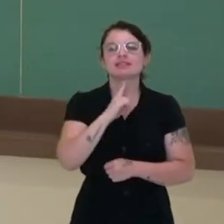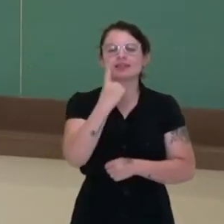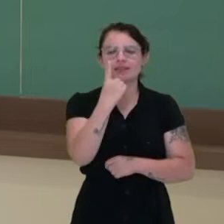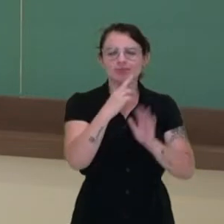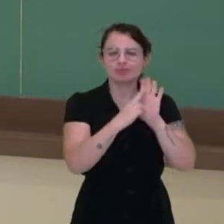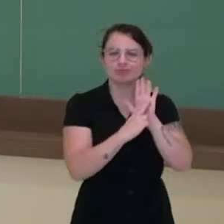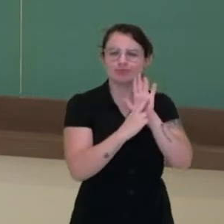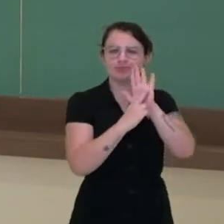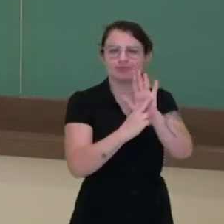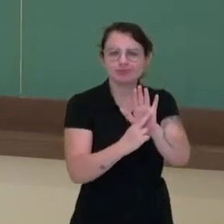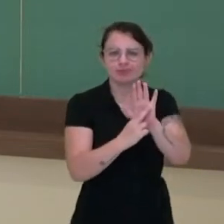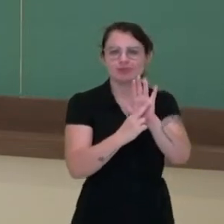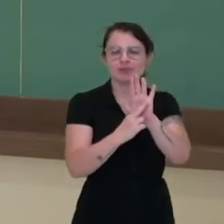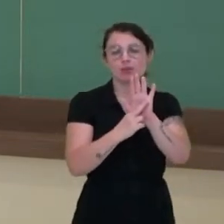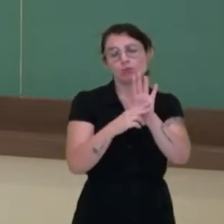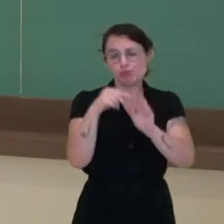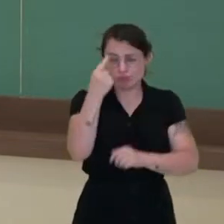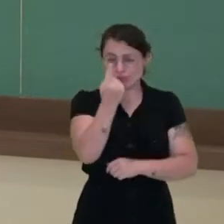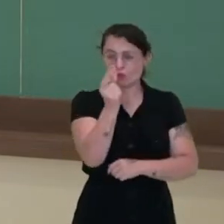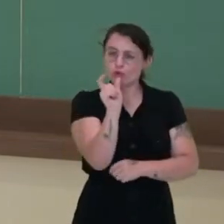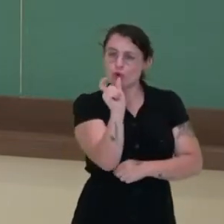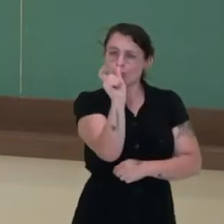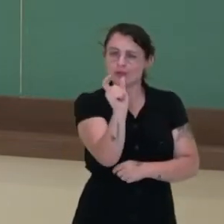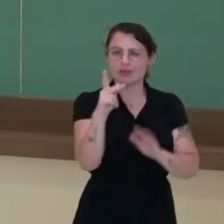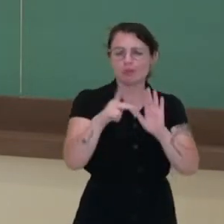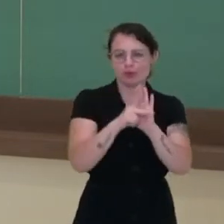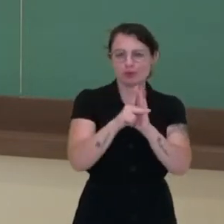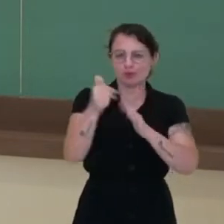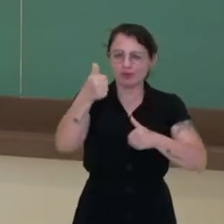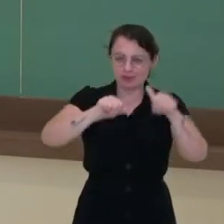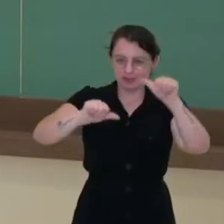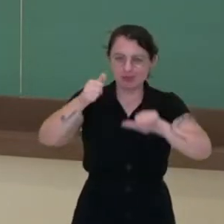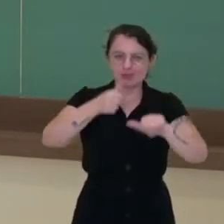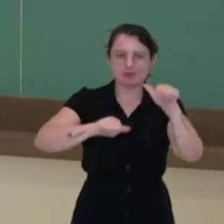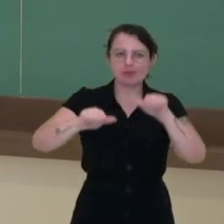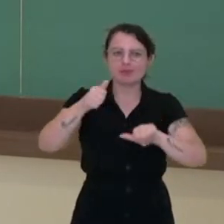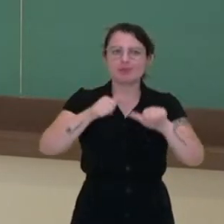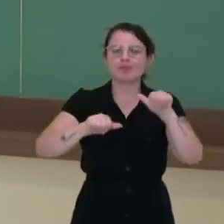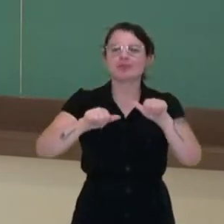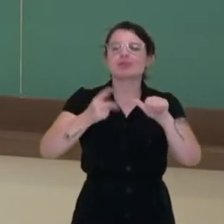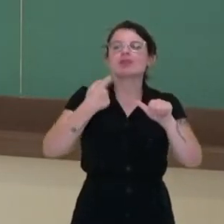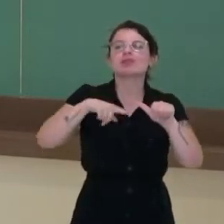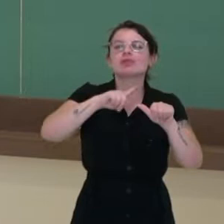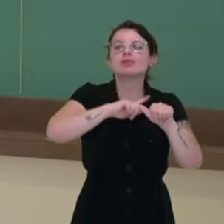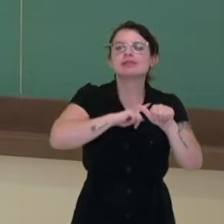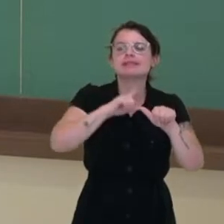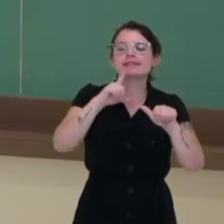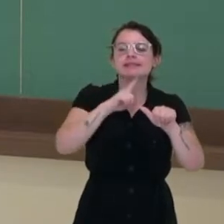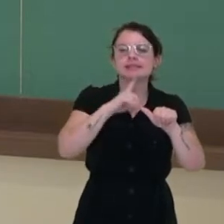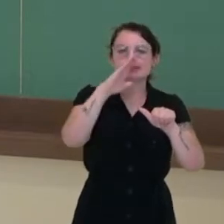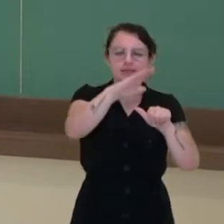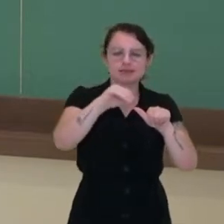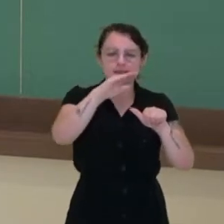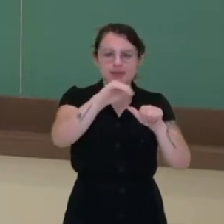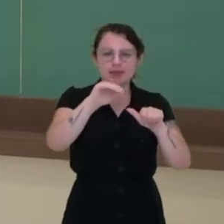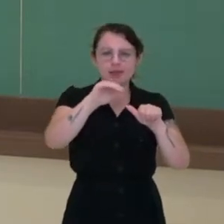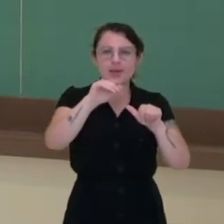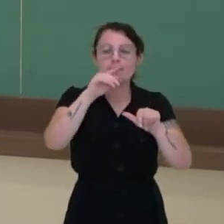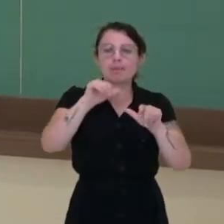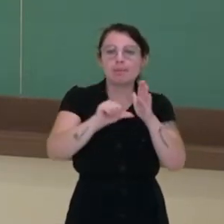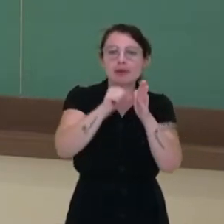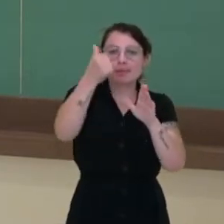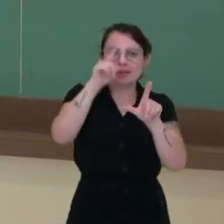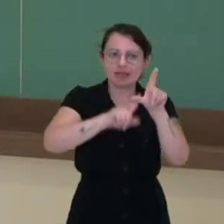um elemento químico. Os elementos químicos são representados normalmente pela primeira letra do seu nome, quando necessário